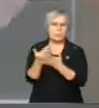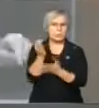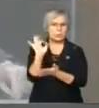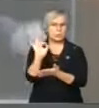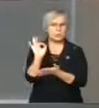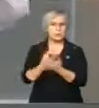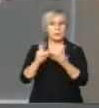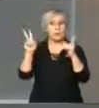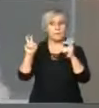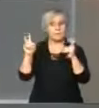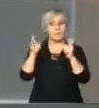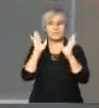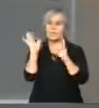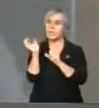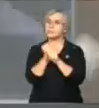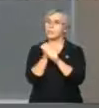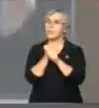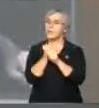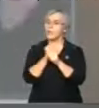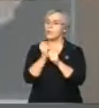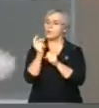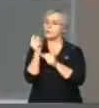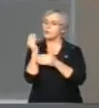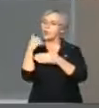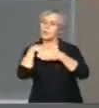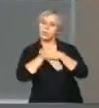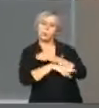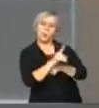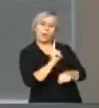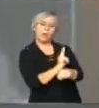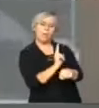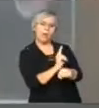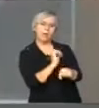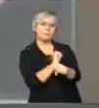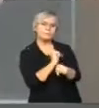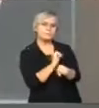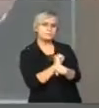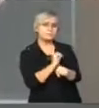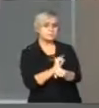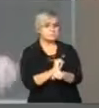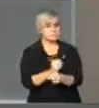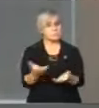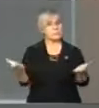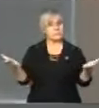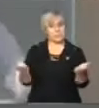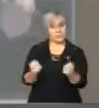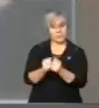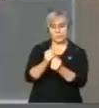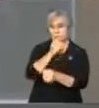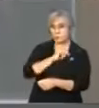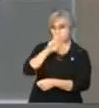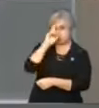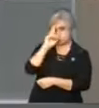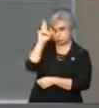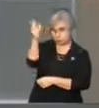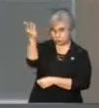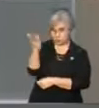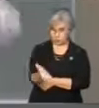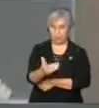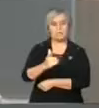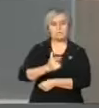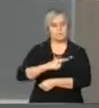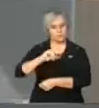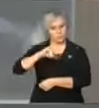ver matérias que há muitos anos a população e a sociedade brasileira aguardava e que aqui na sua gestão nós temos a oportunidade aqui